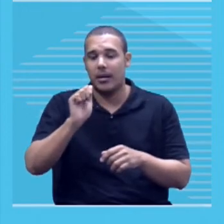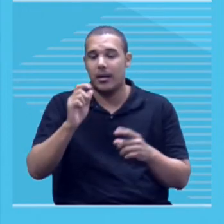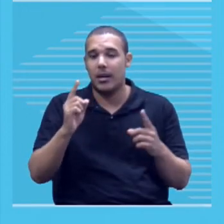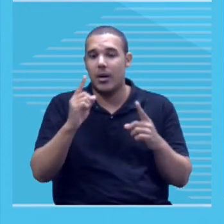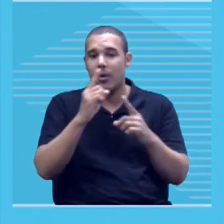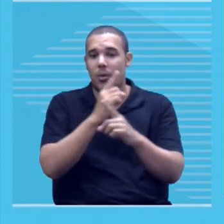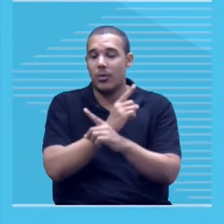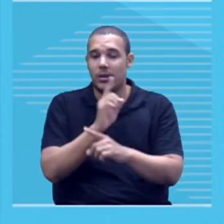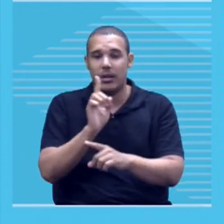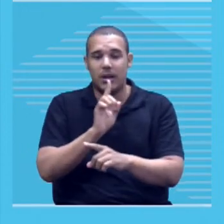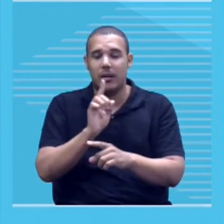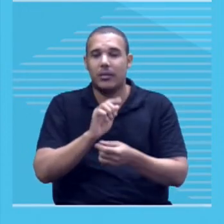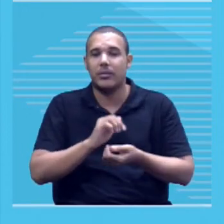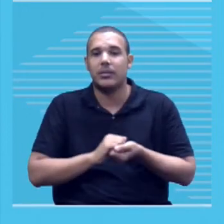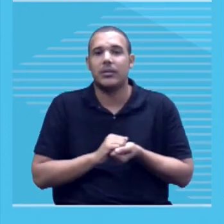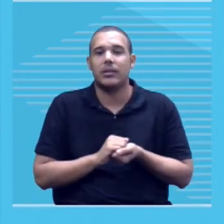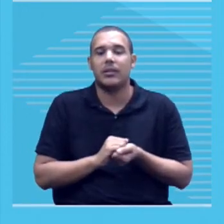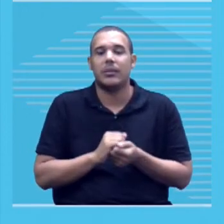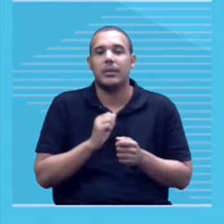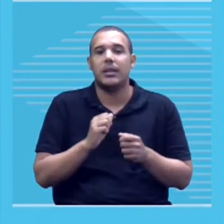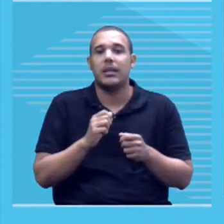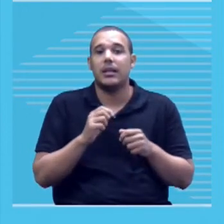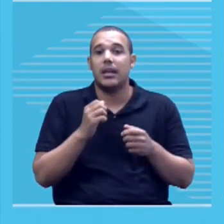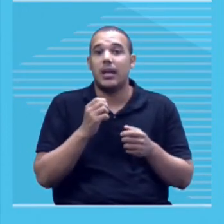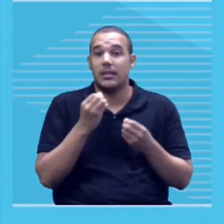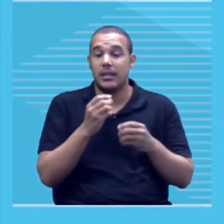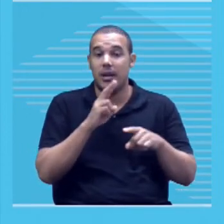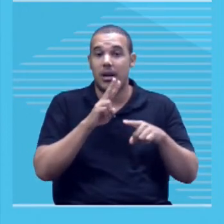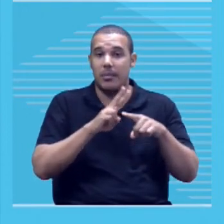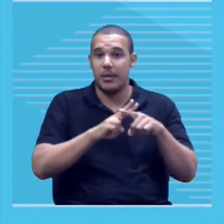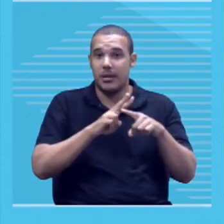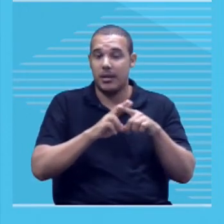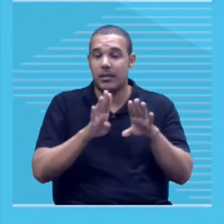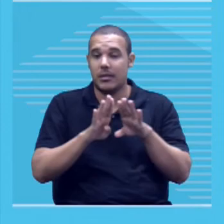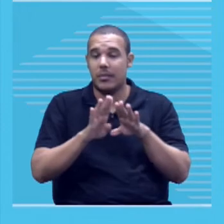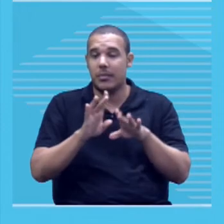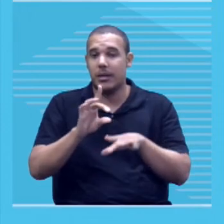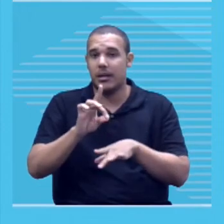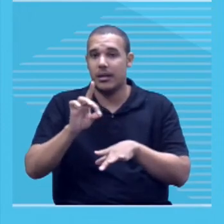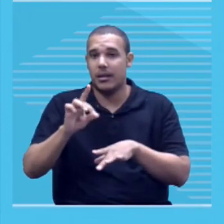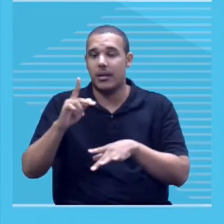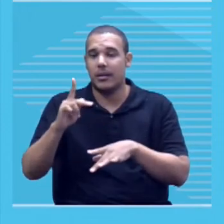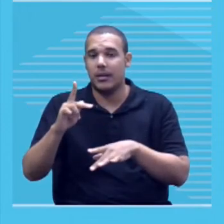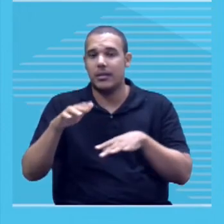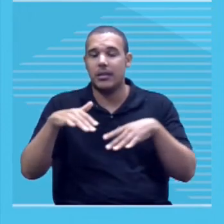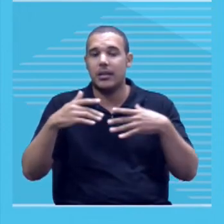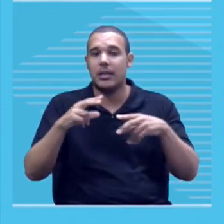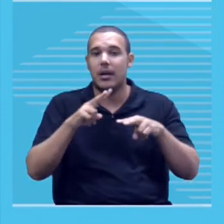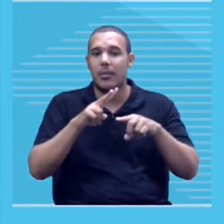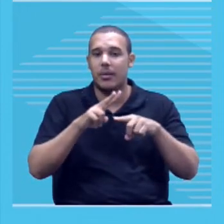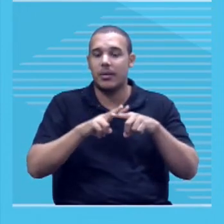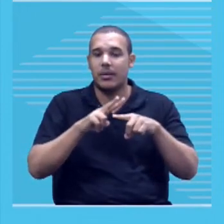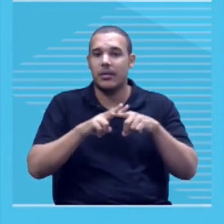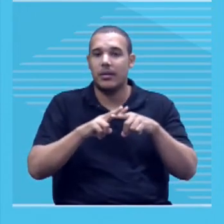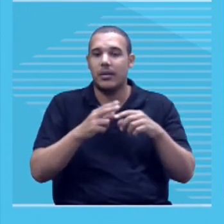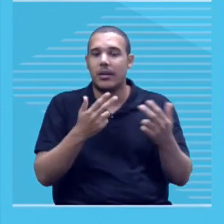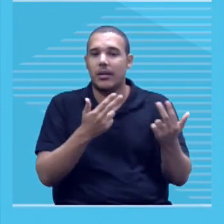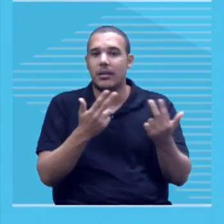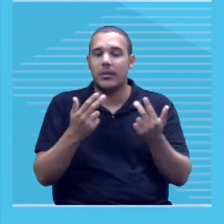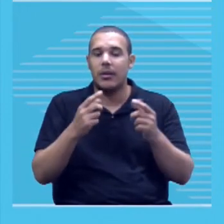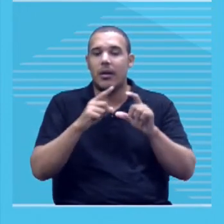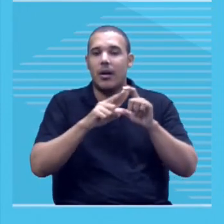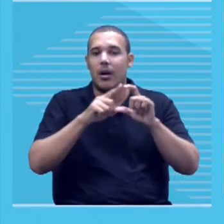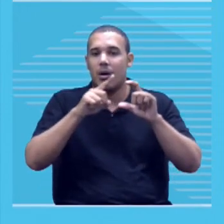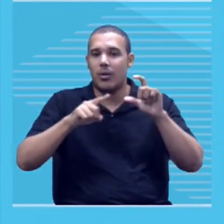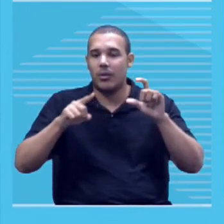contrário. Por quê? Porque ele já te deu potência e te deu a DDP do sistema. Então, a minha potência é igual a